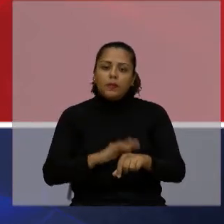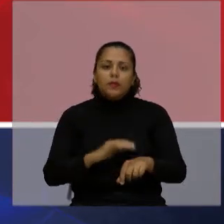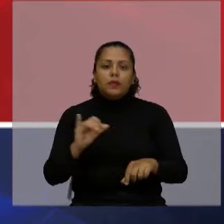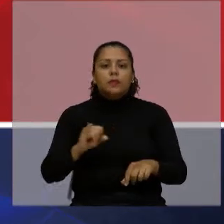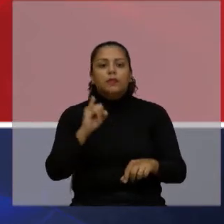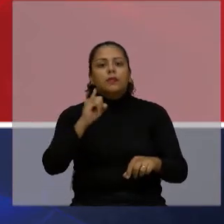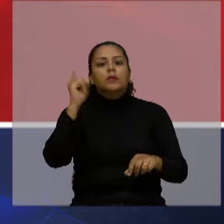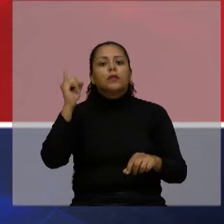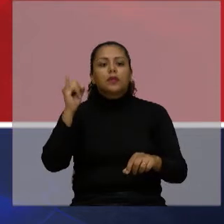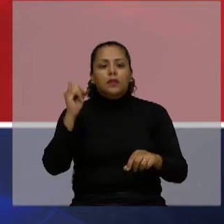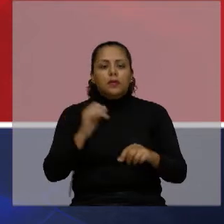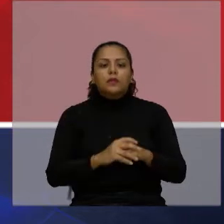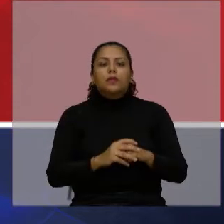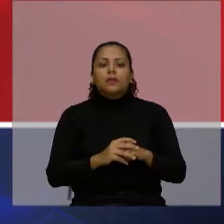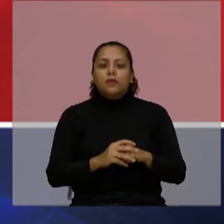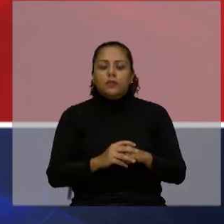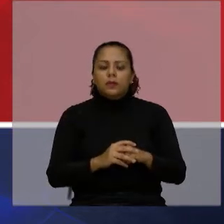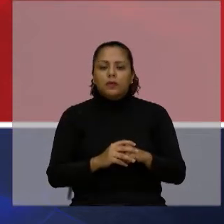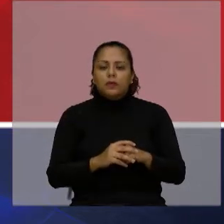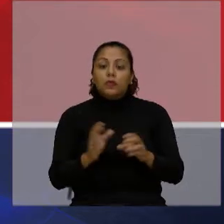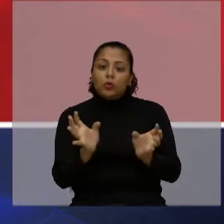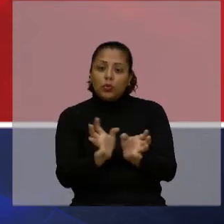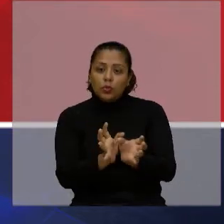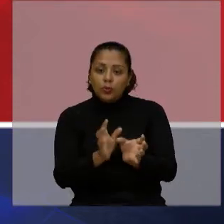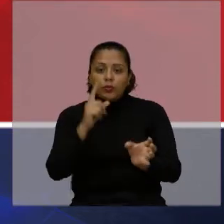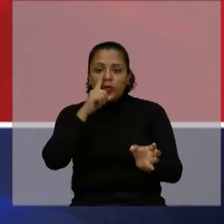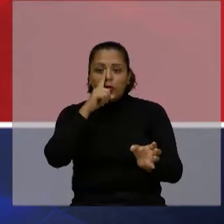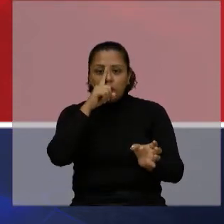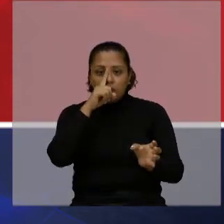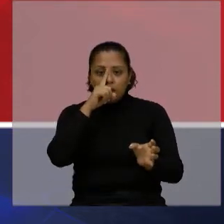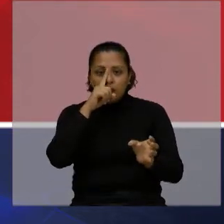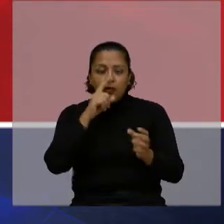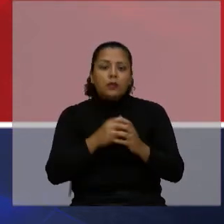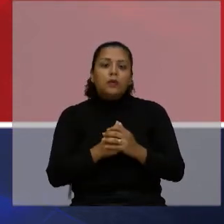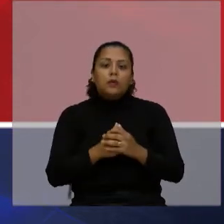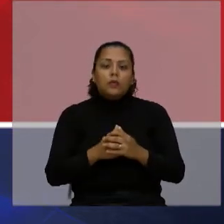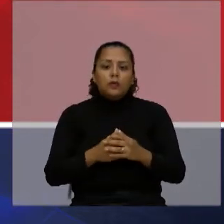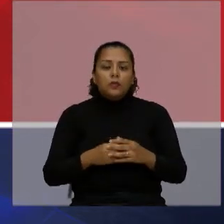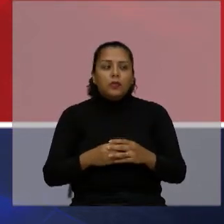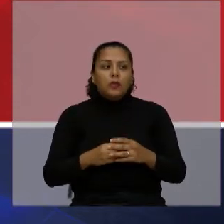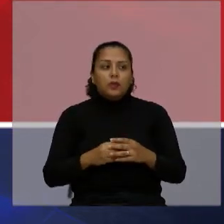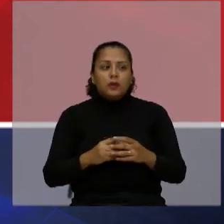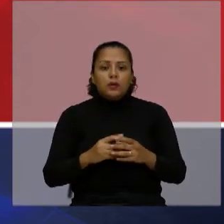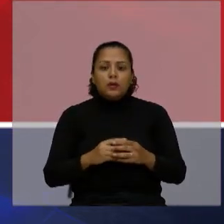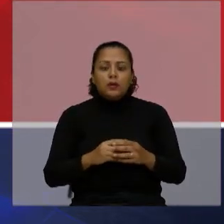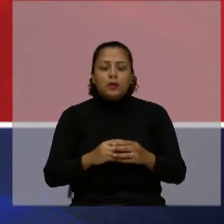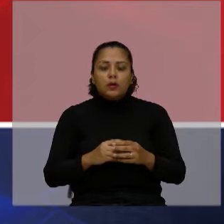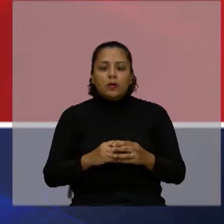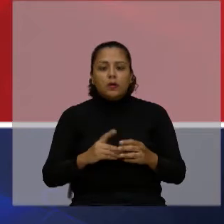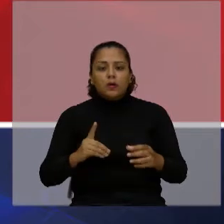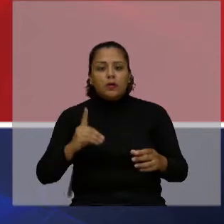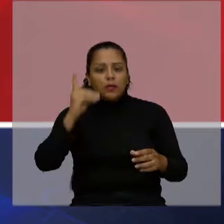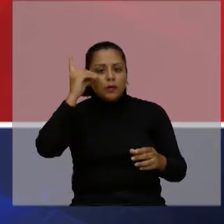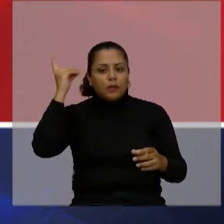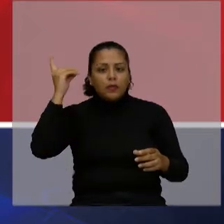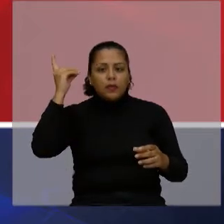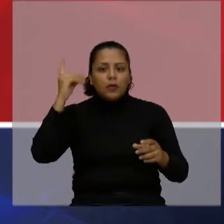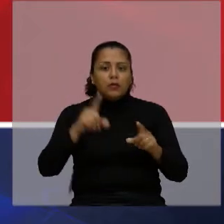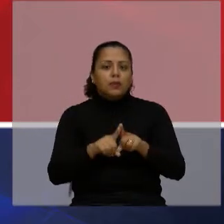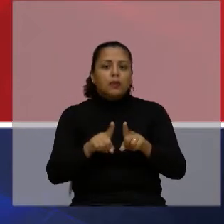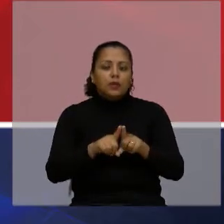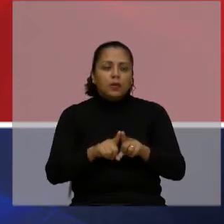grupo de comorbidades, como síndrome de Down, pacientes renais, pacientes transplantados. Próximo.